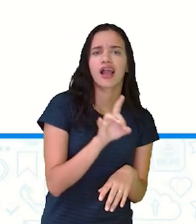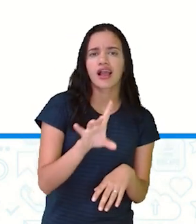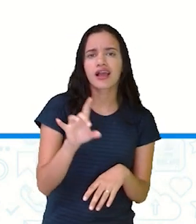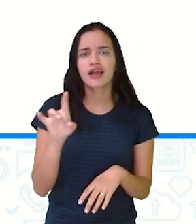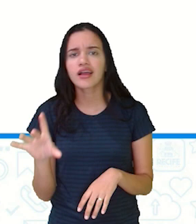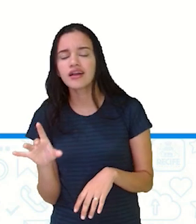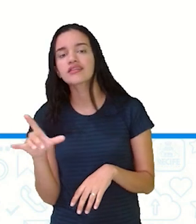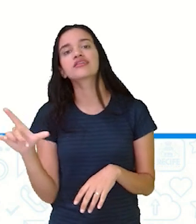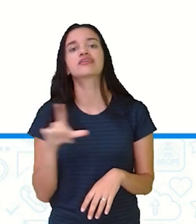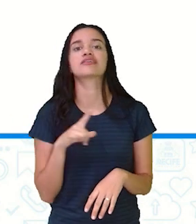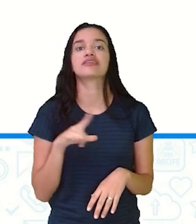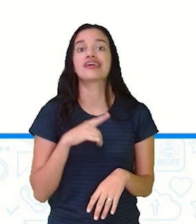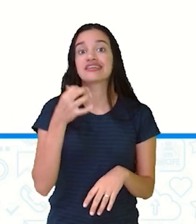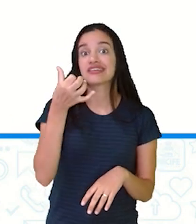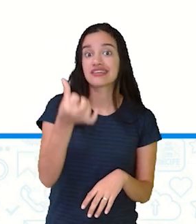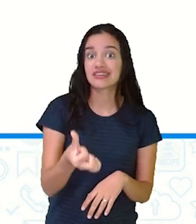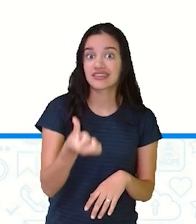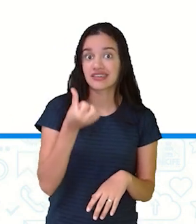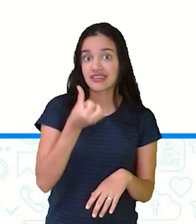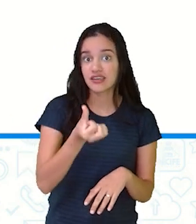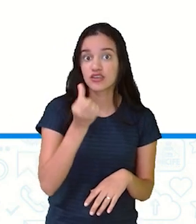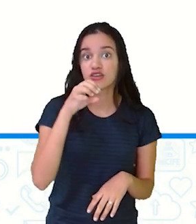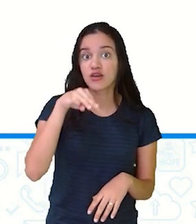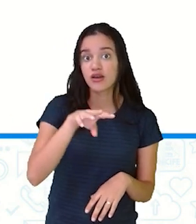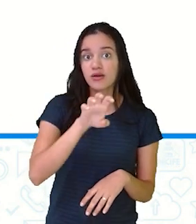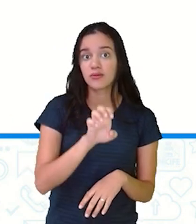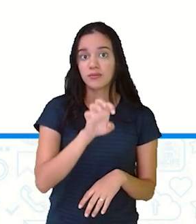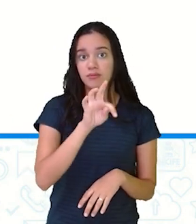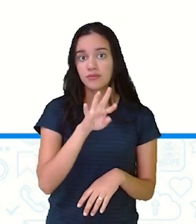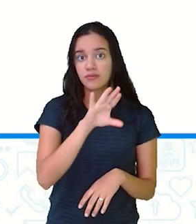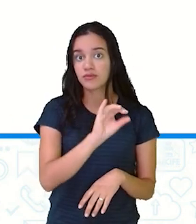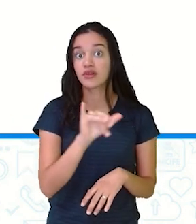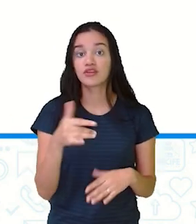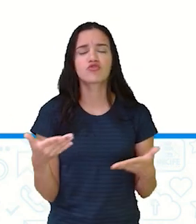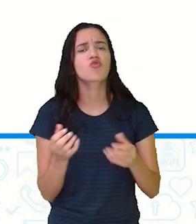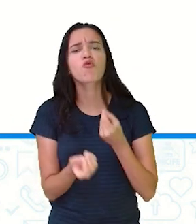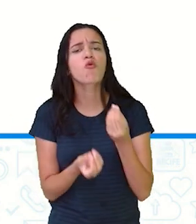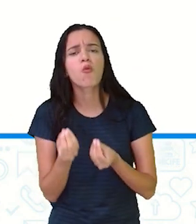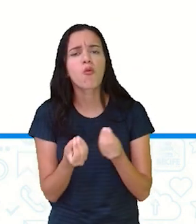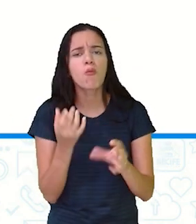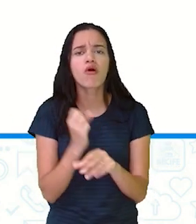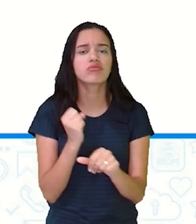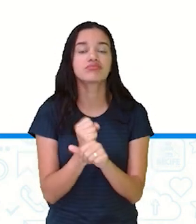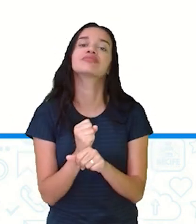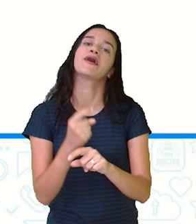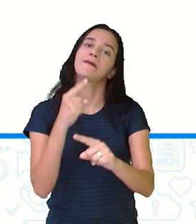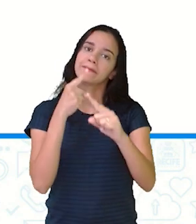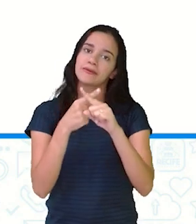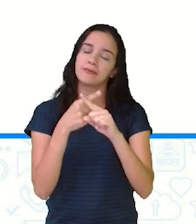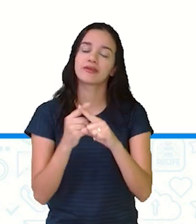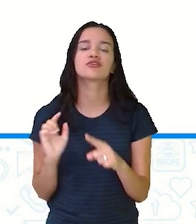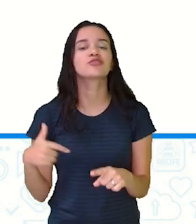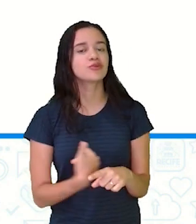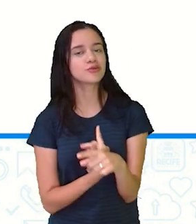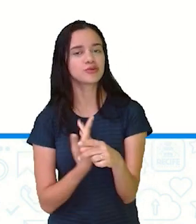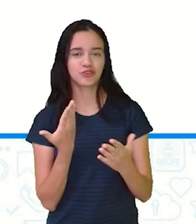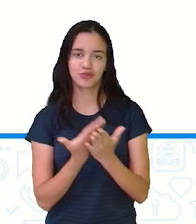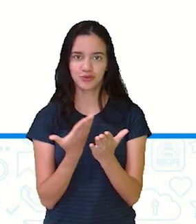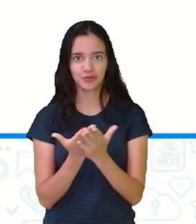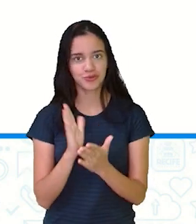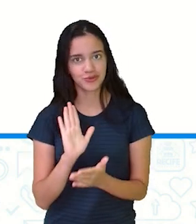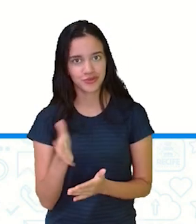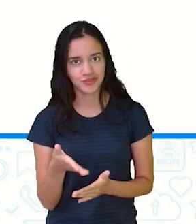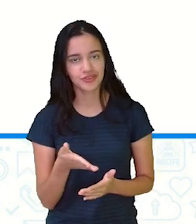dimensão dessa tem 6 metros, beleza? E como é que eu faria esse cálculo? Multiplicação simples, que a gente já estudou e nem faz muito